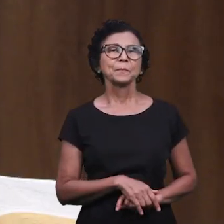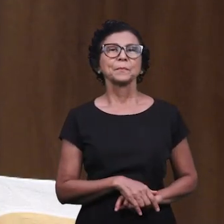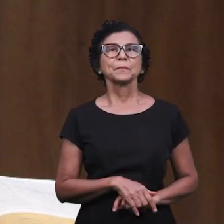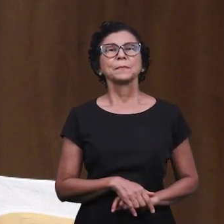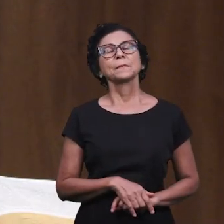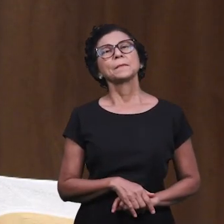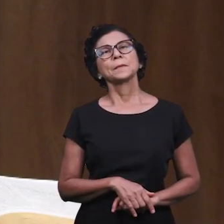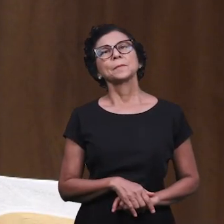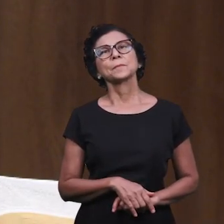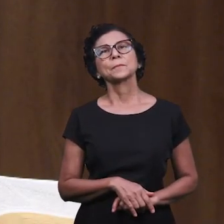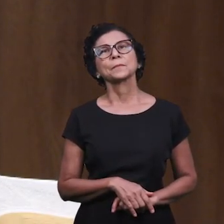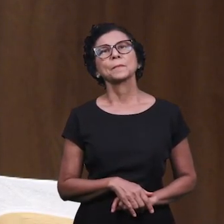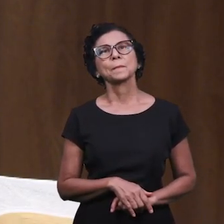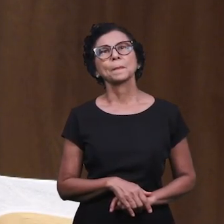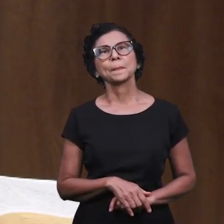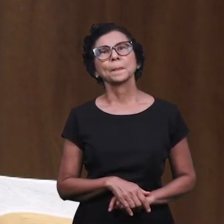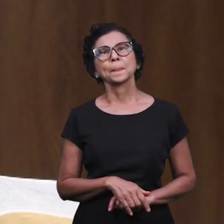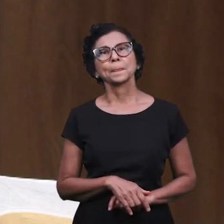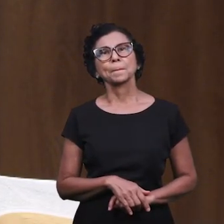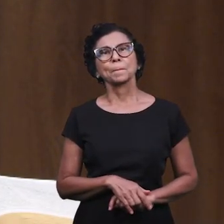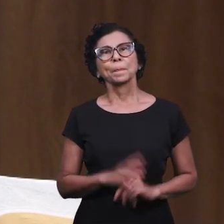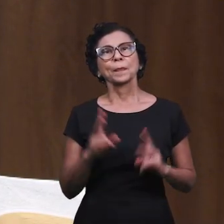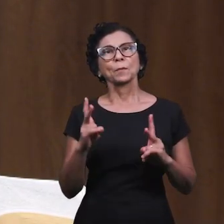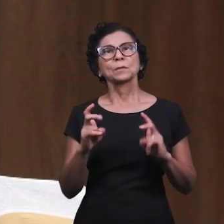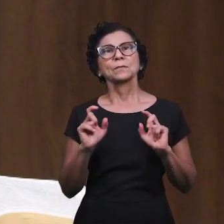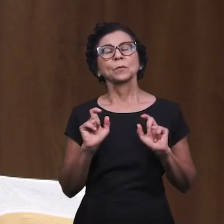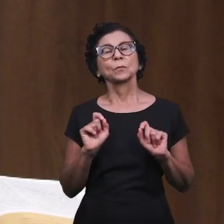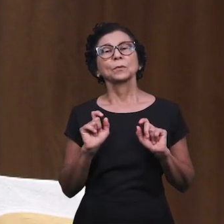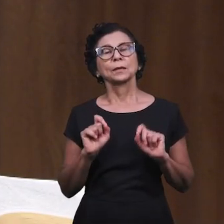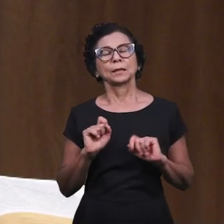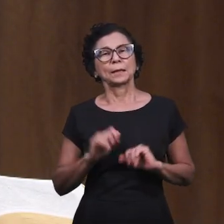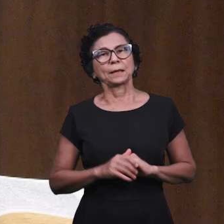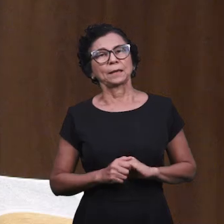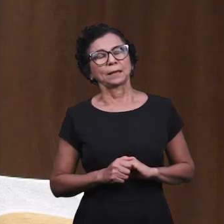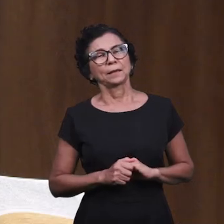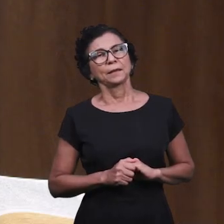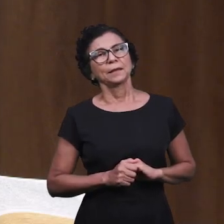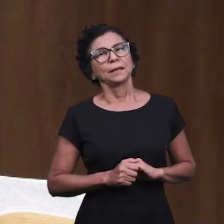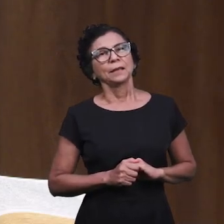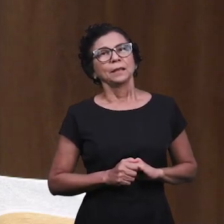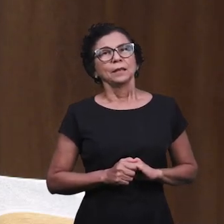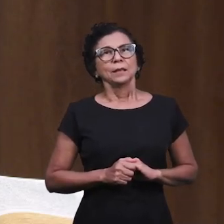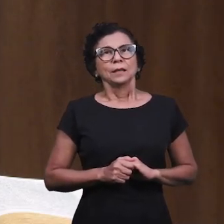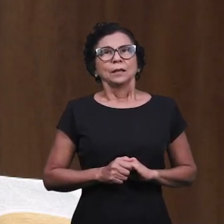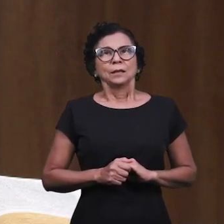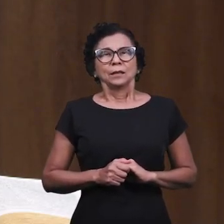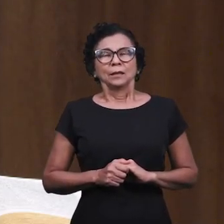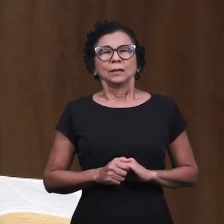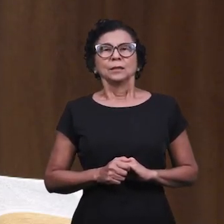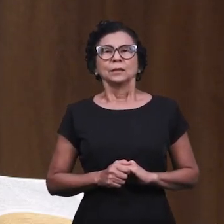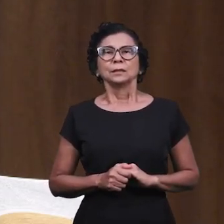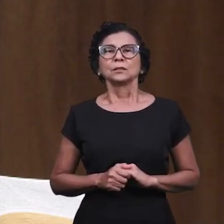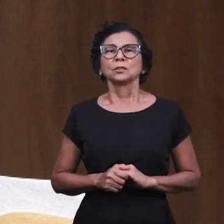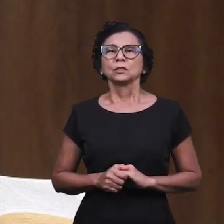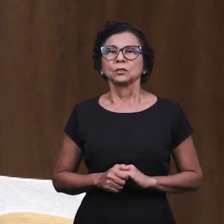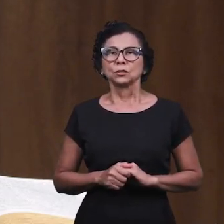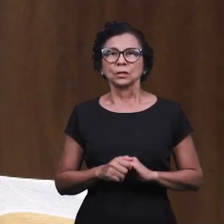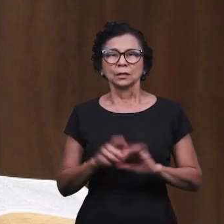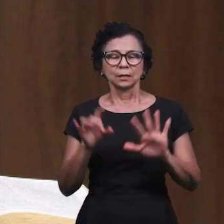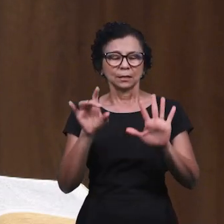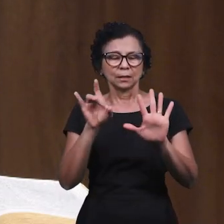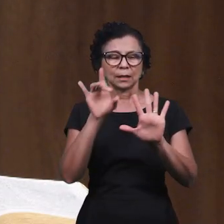que está conosco, nós podemos notar aqui o seguinte, que agora houve a classificação e agora há